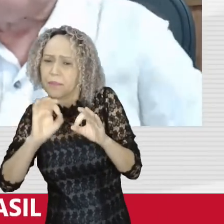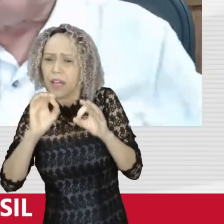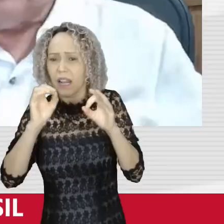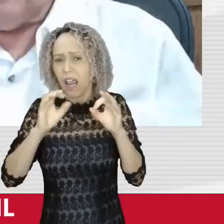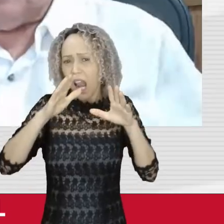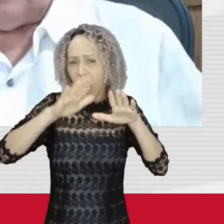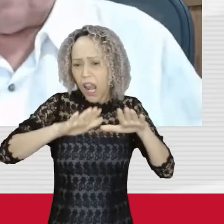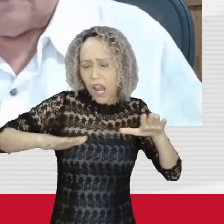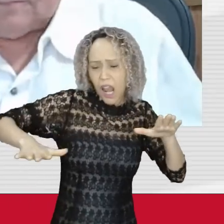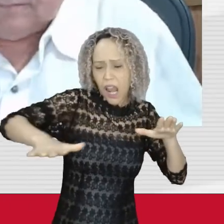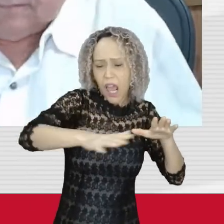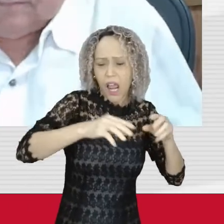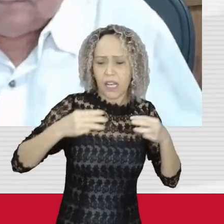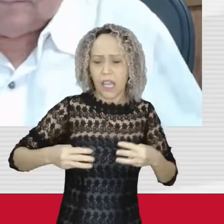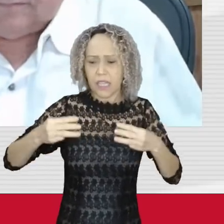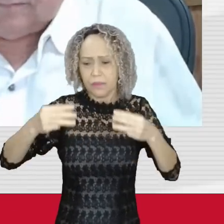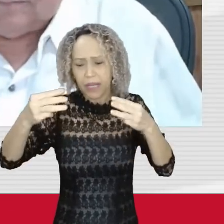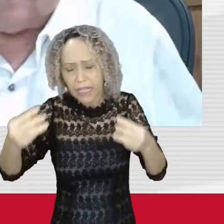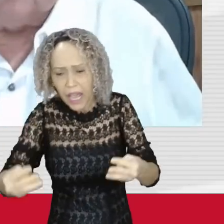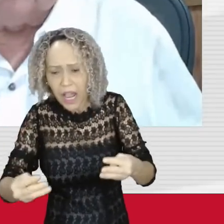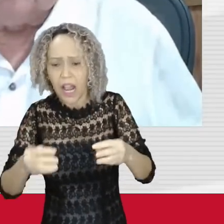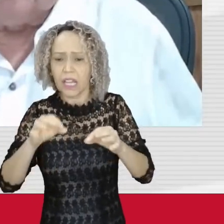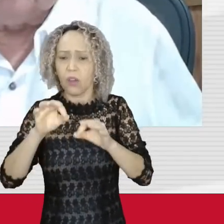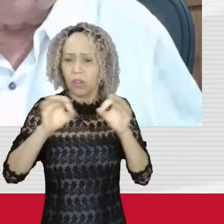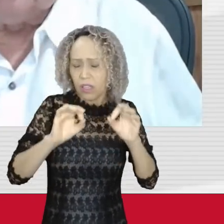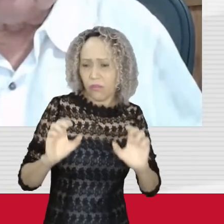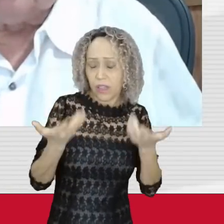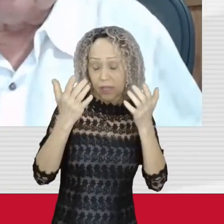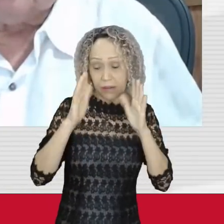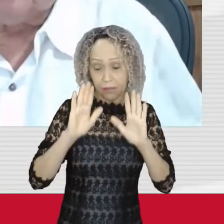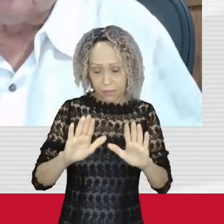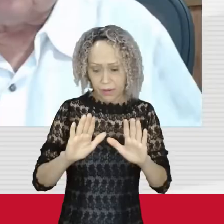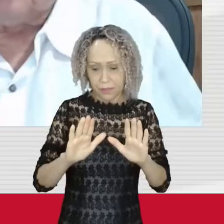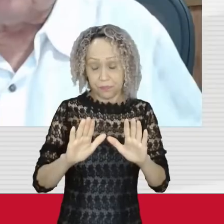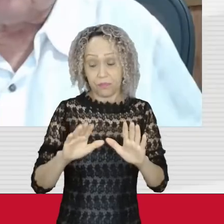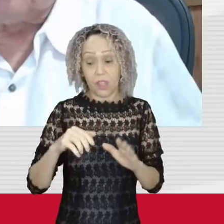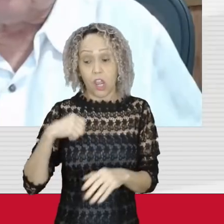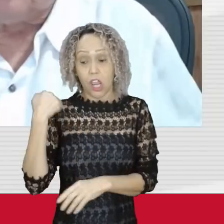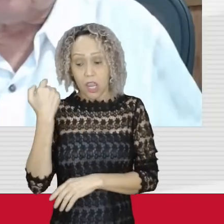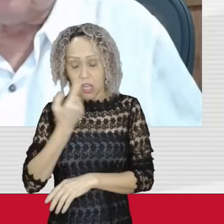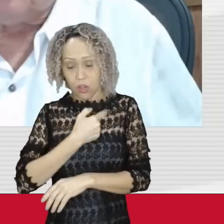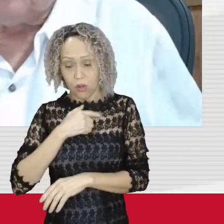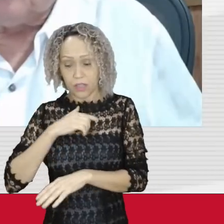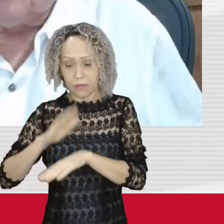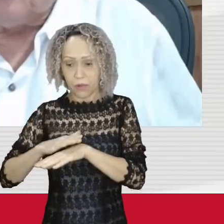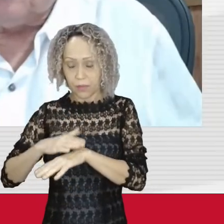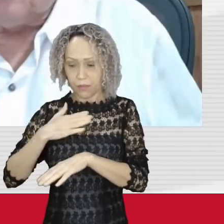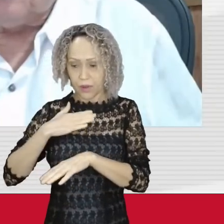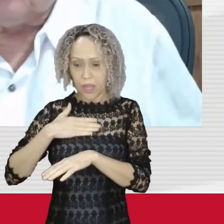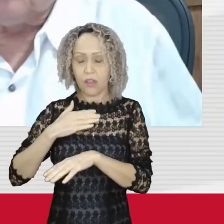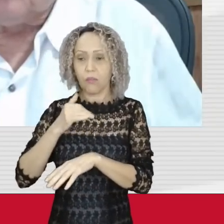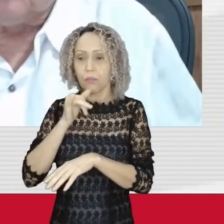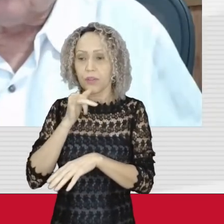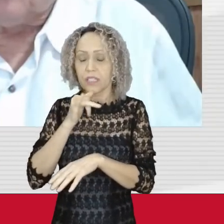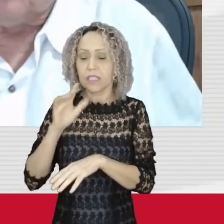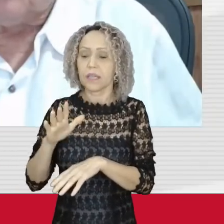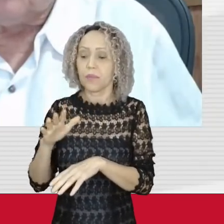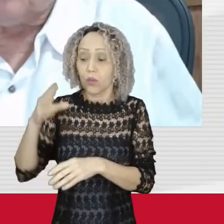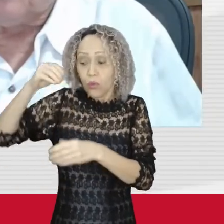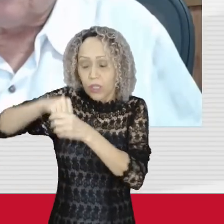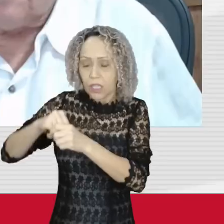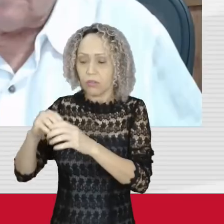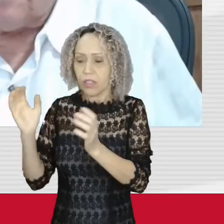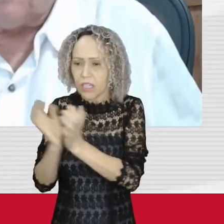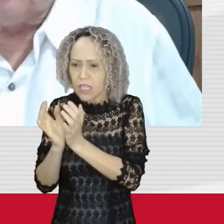cuidando da saúde, de alimentação, porque não vai ter cozinha, não tem como cozinhar, então tem que ter ali